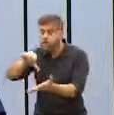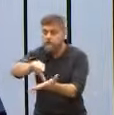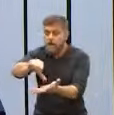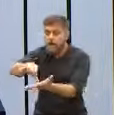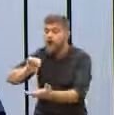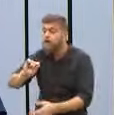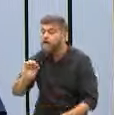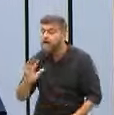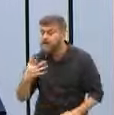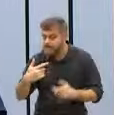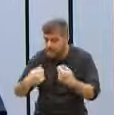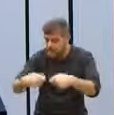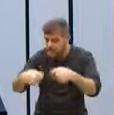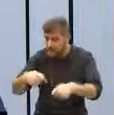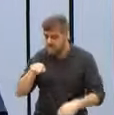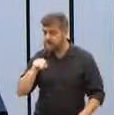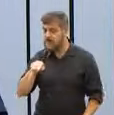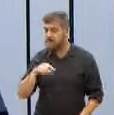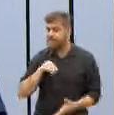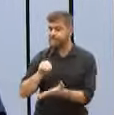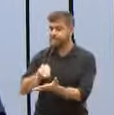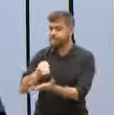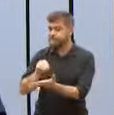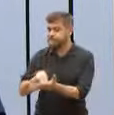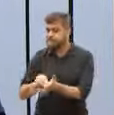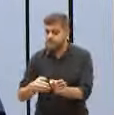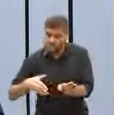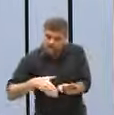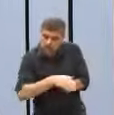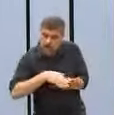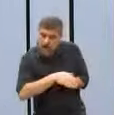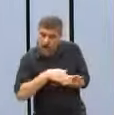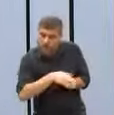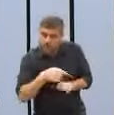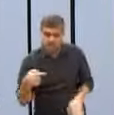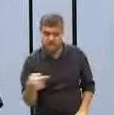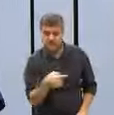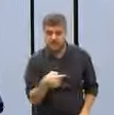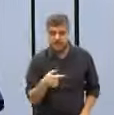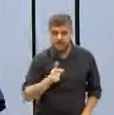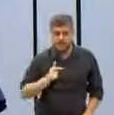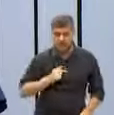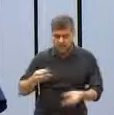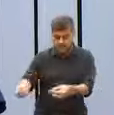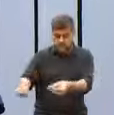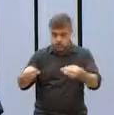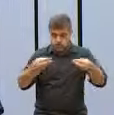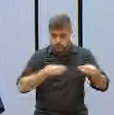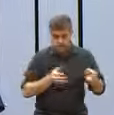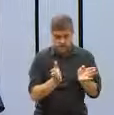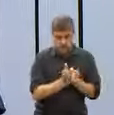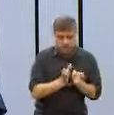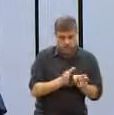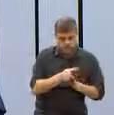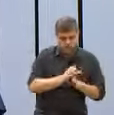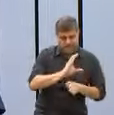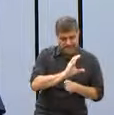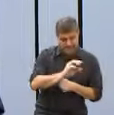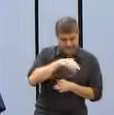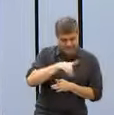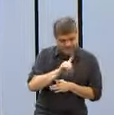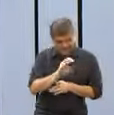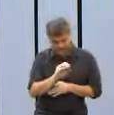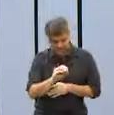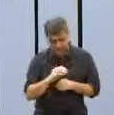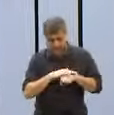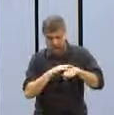luz aonde precisa de iluminação ali, onde precisa da política pública. Remetemos tudo isso para o CMDCA chega para o Executivo e